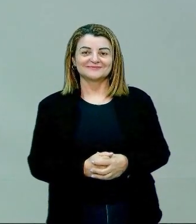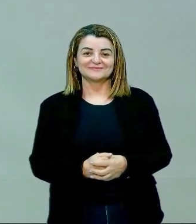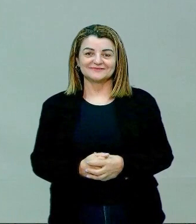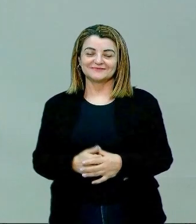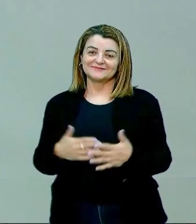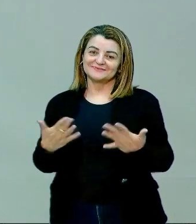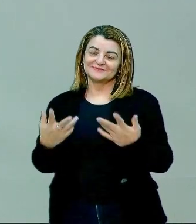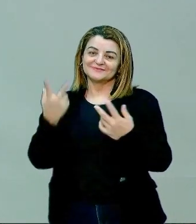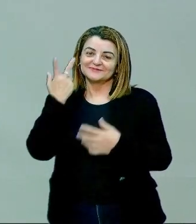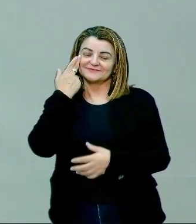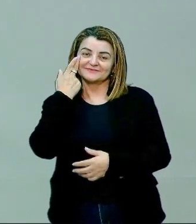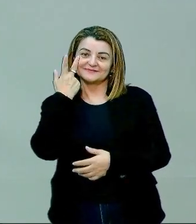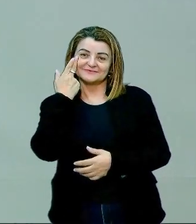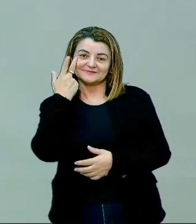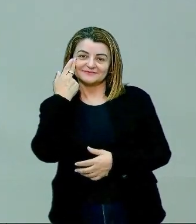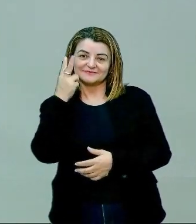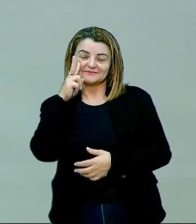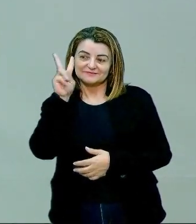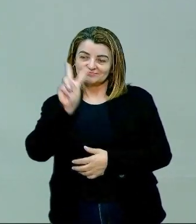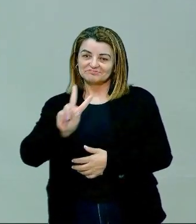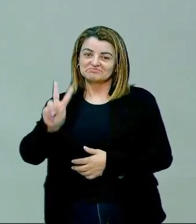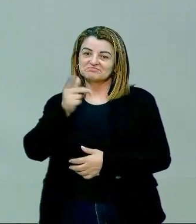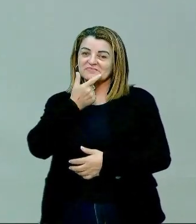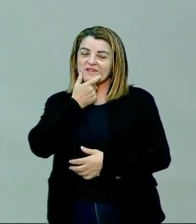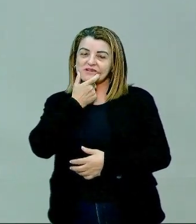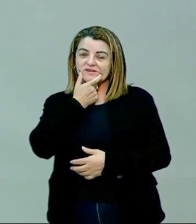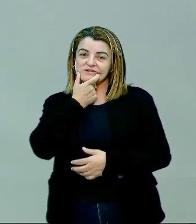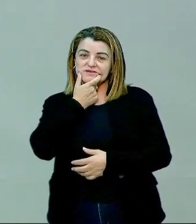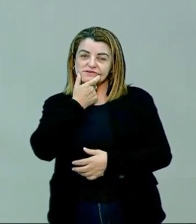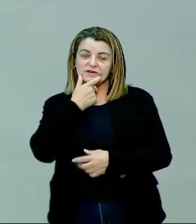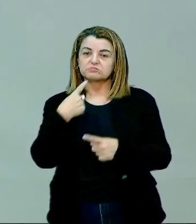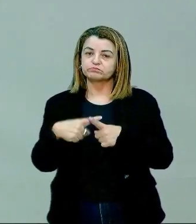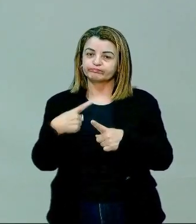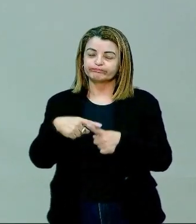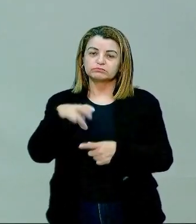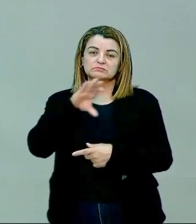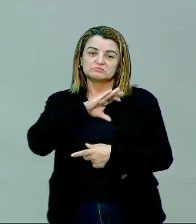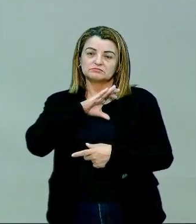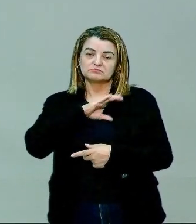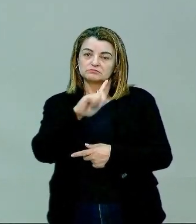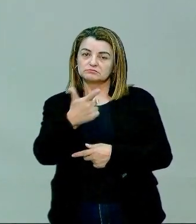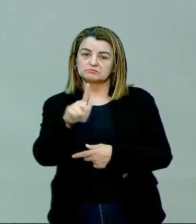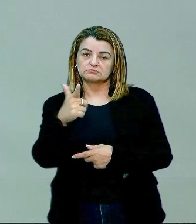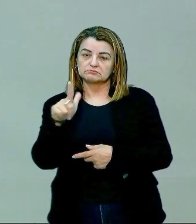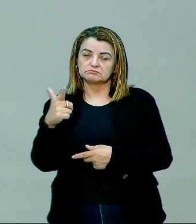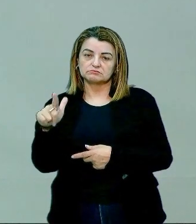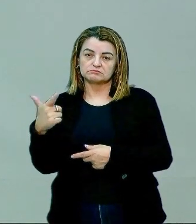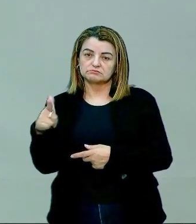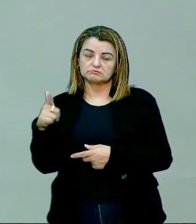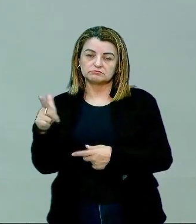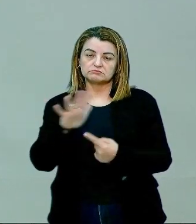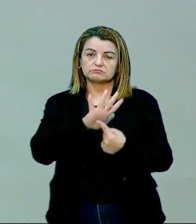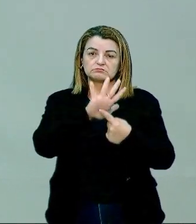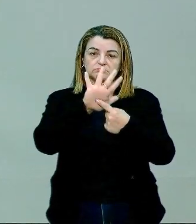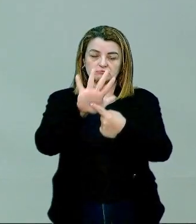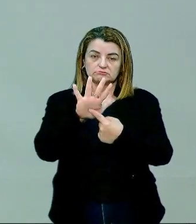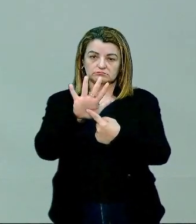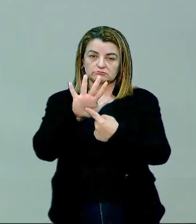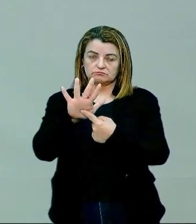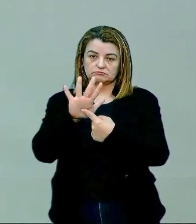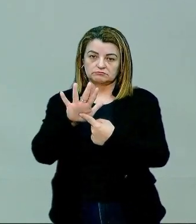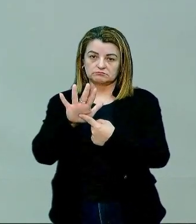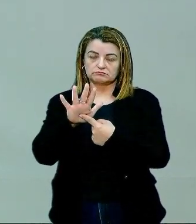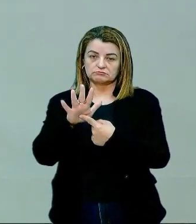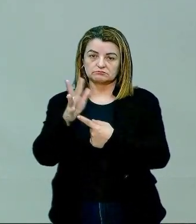É muito comum vocês verem isso em língua inglesa, até porque na língua portuguesa nós não temos um indicador